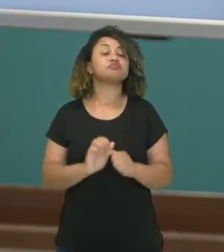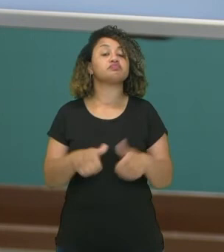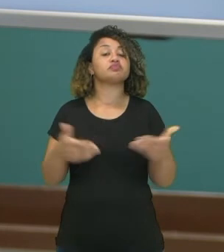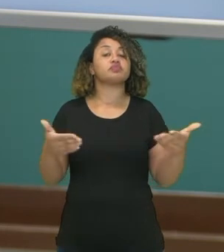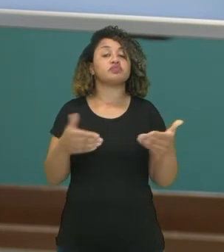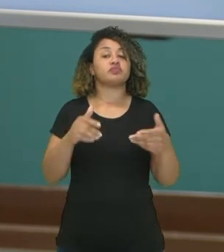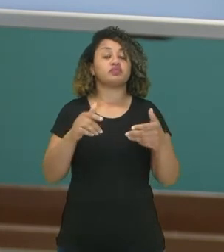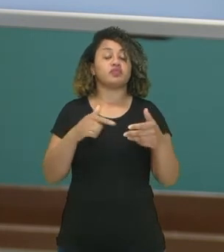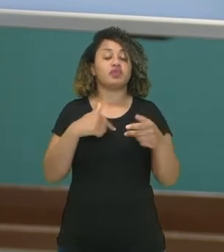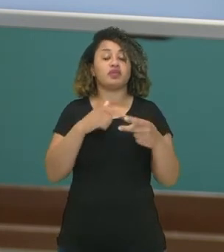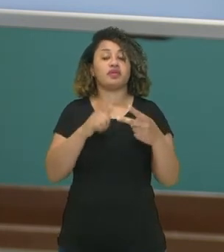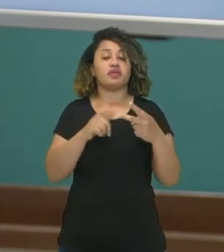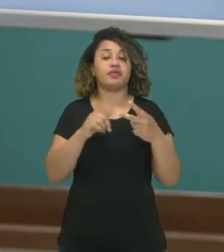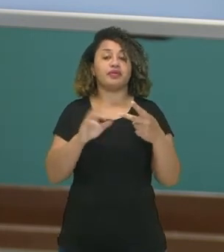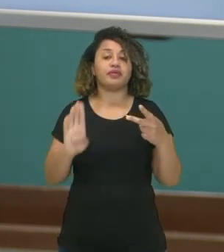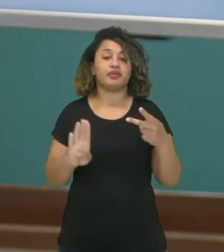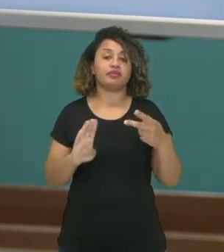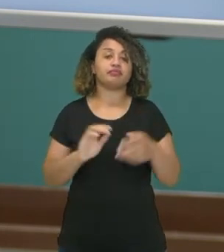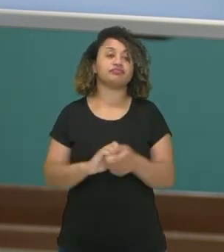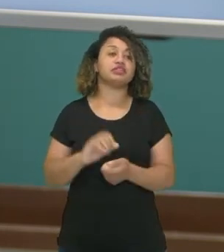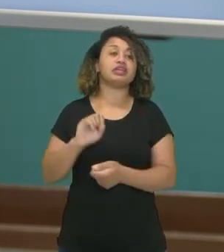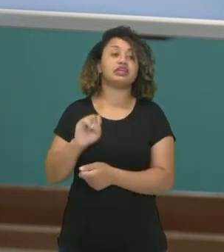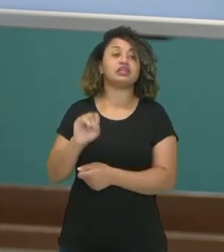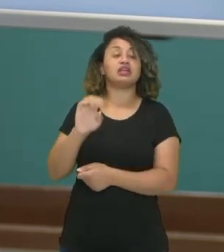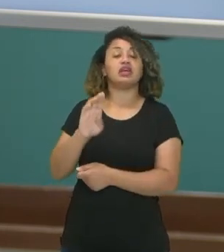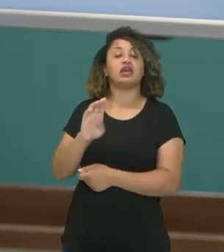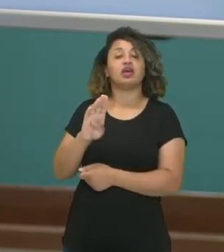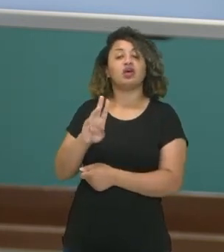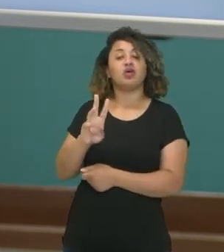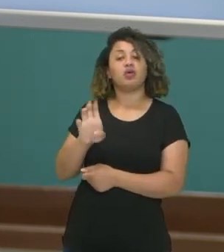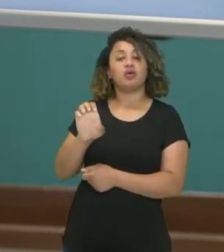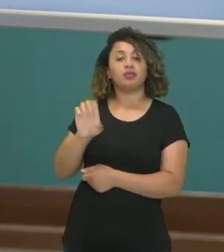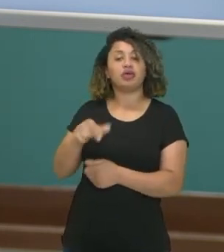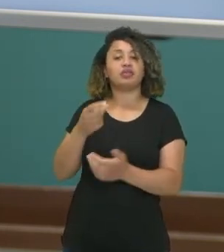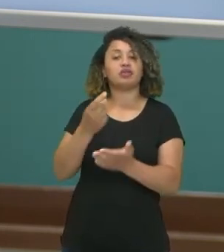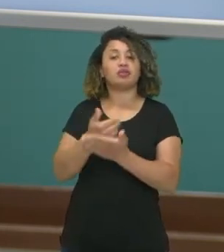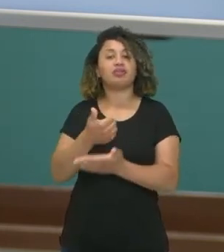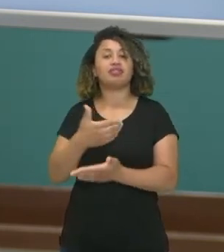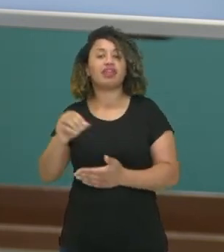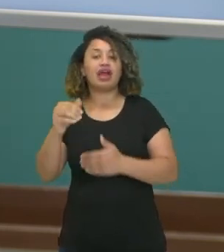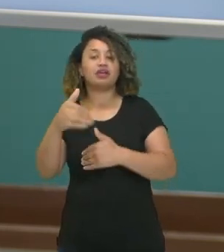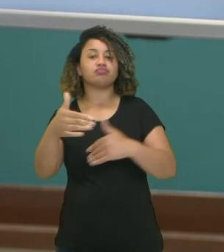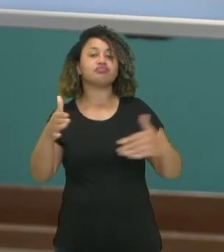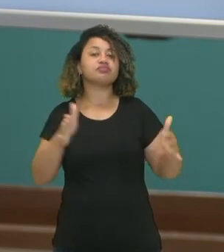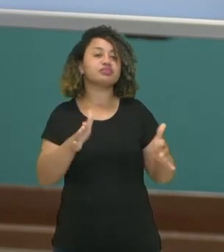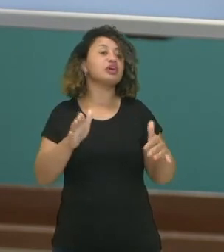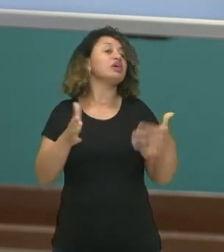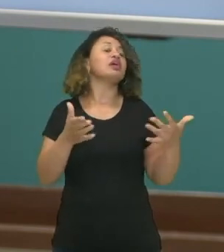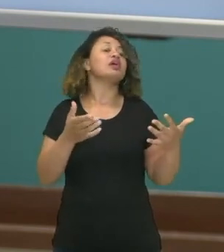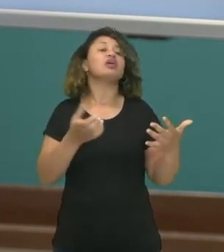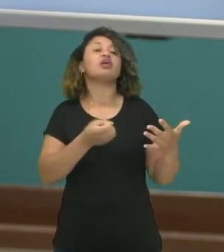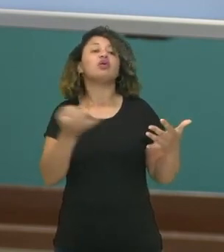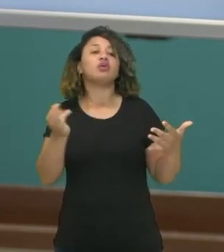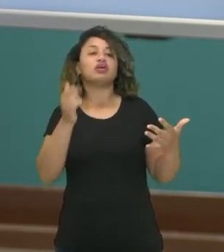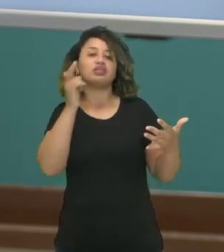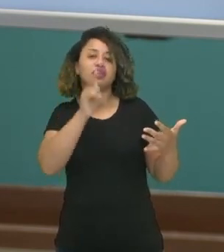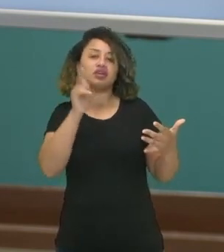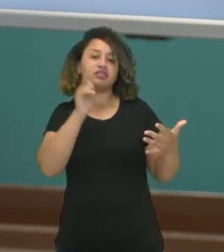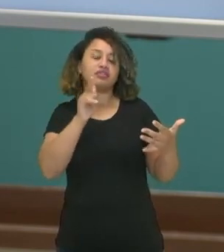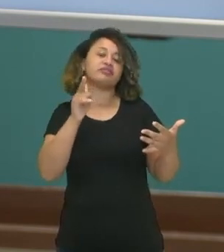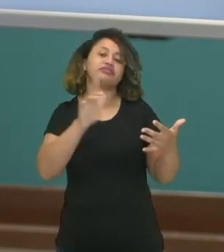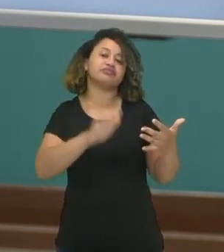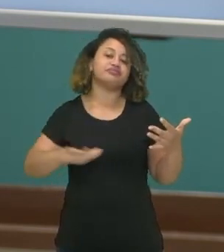letra B. Caso Rubens compre 10 caixas desse piso, qual será a área